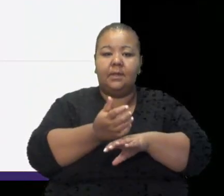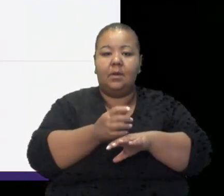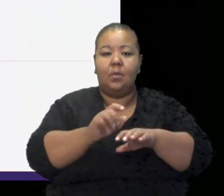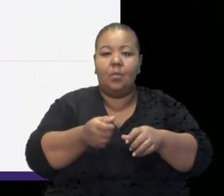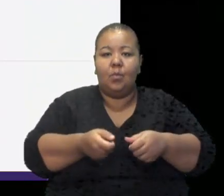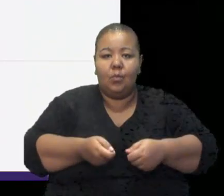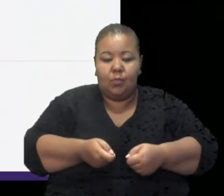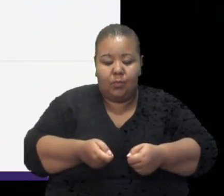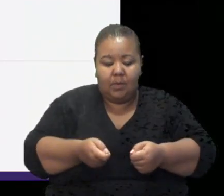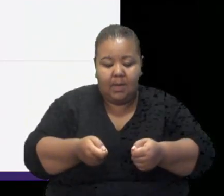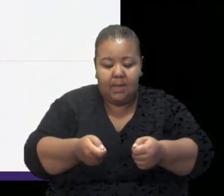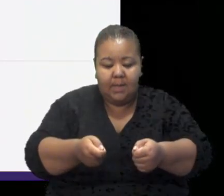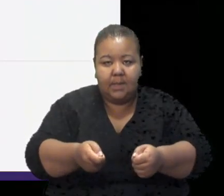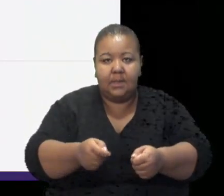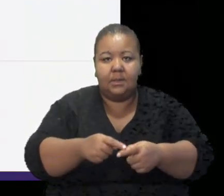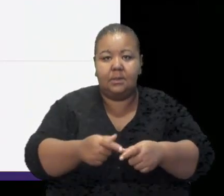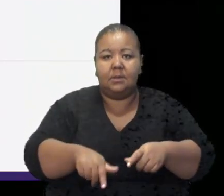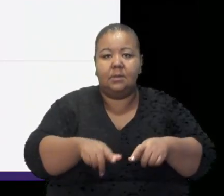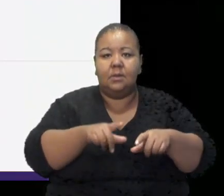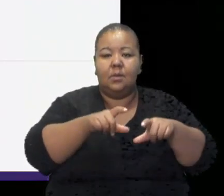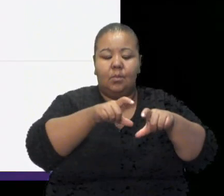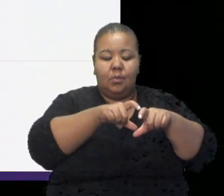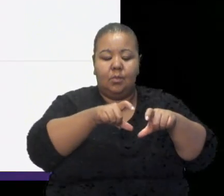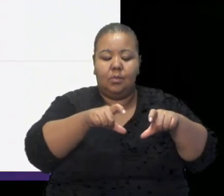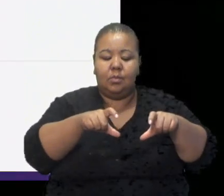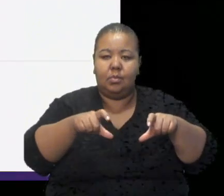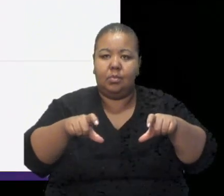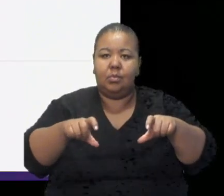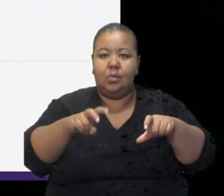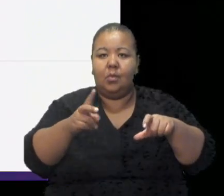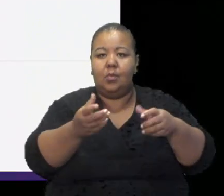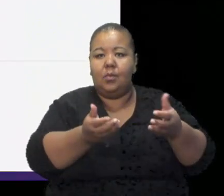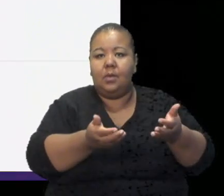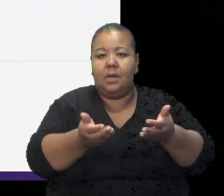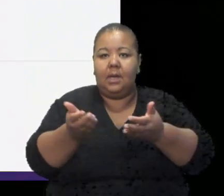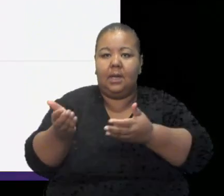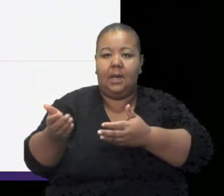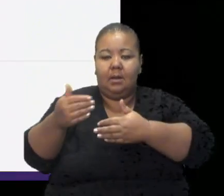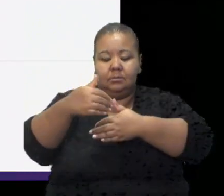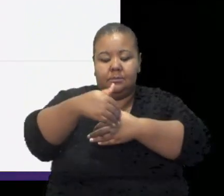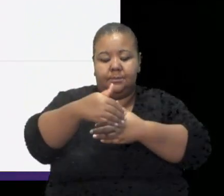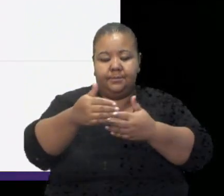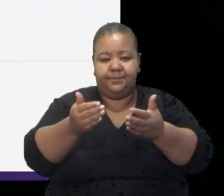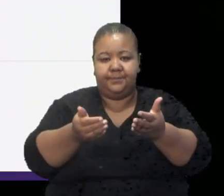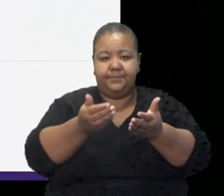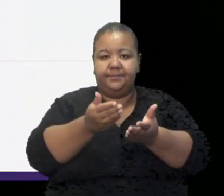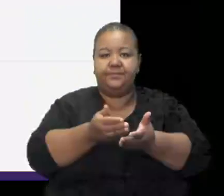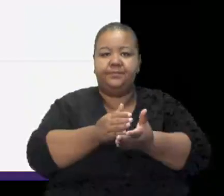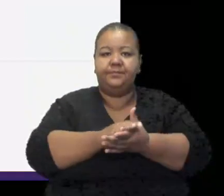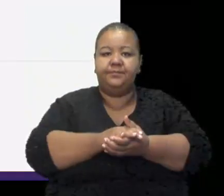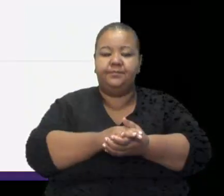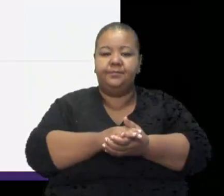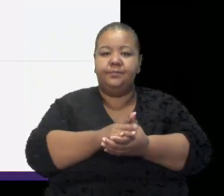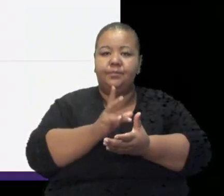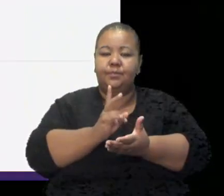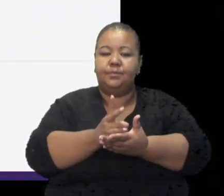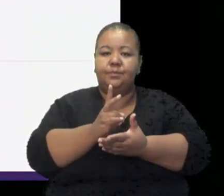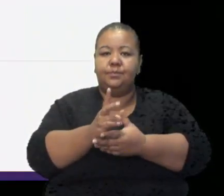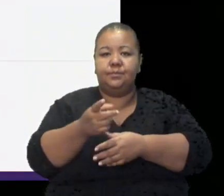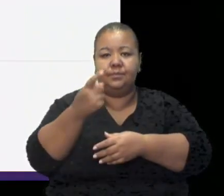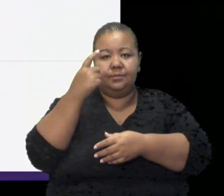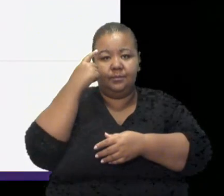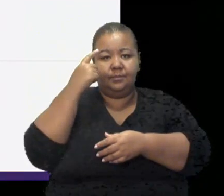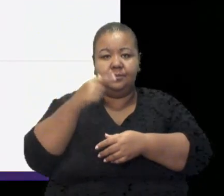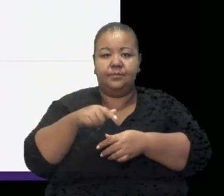material por correia, ou carregar o material, no caso, de um mensageiro. Sempre que eu penso